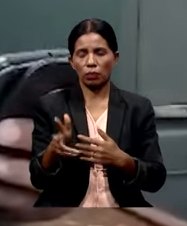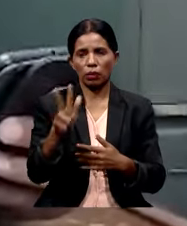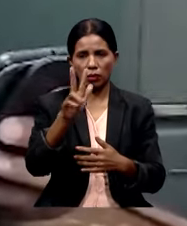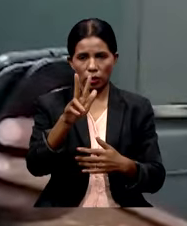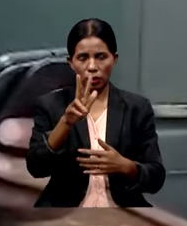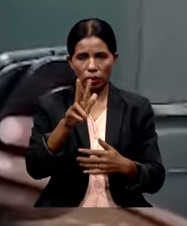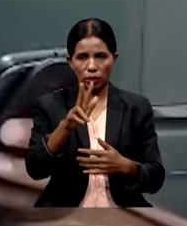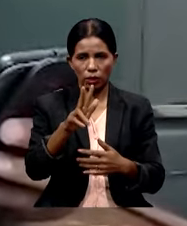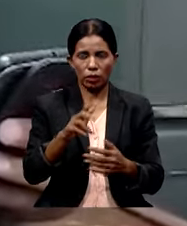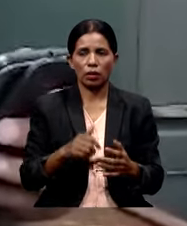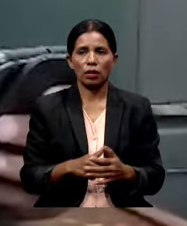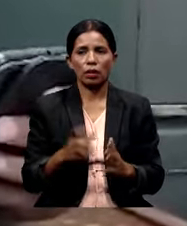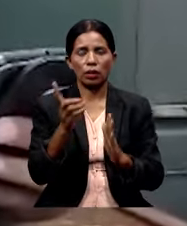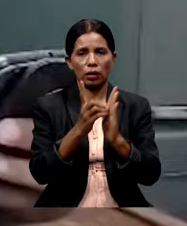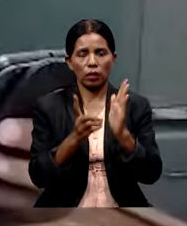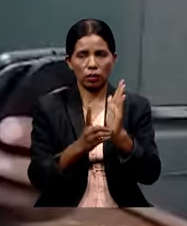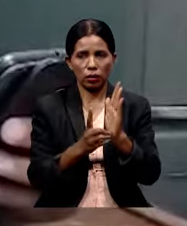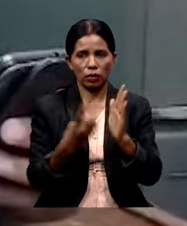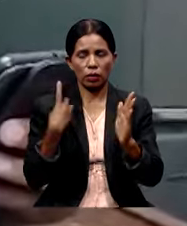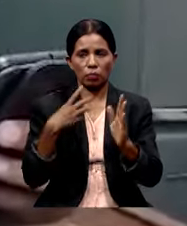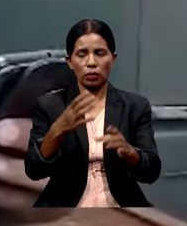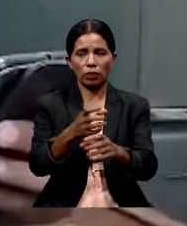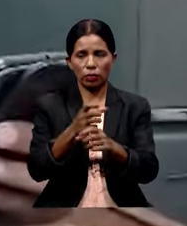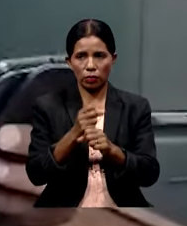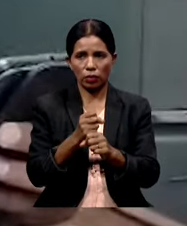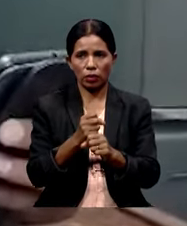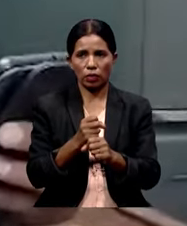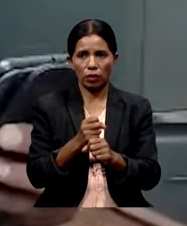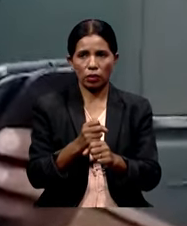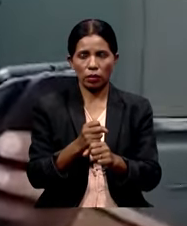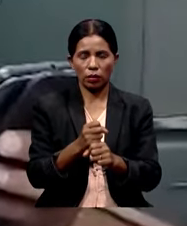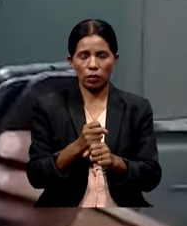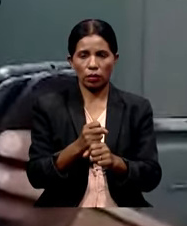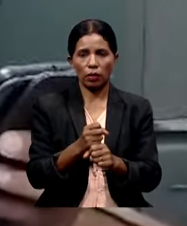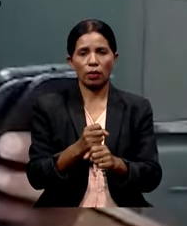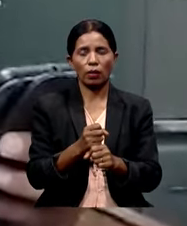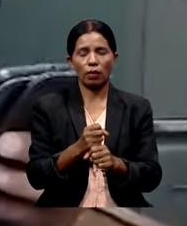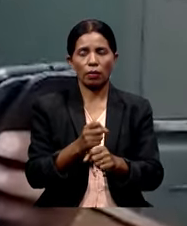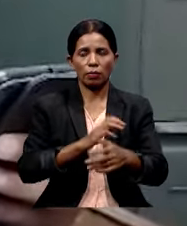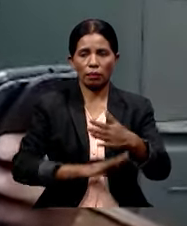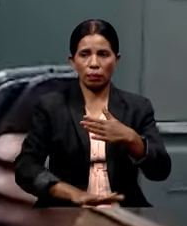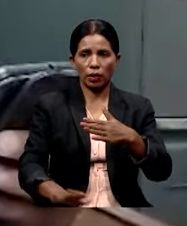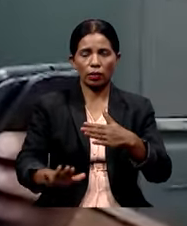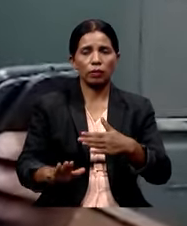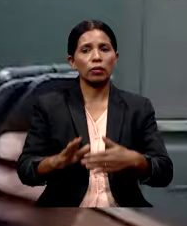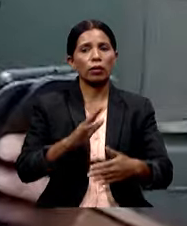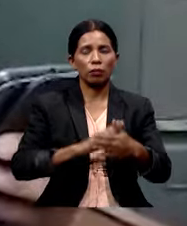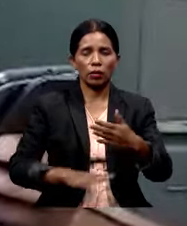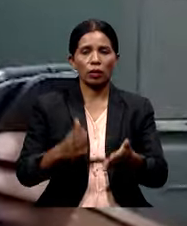2023. Iha, darusne iha ame rekolha mas partus normal, partus por cesariana.